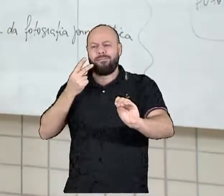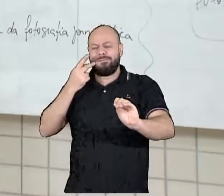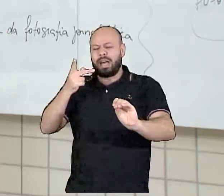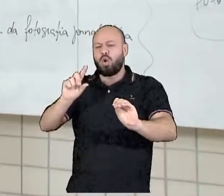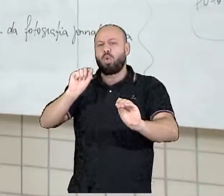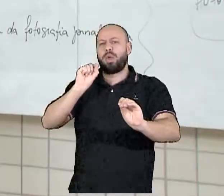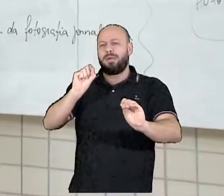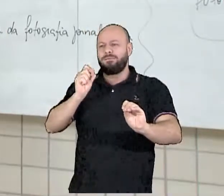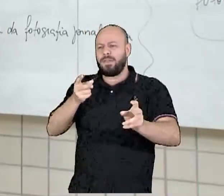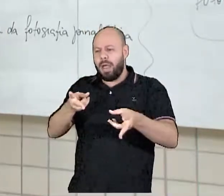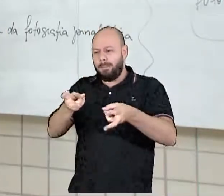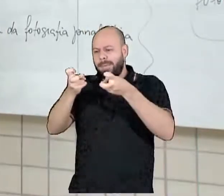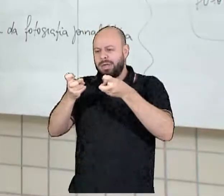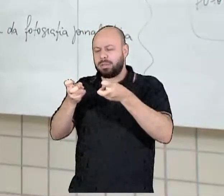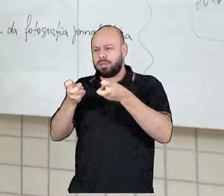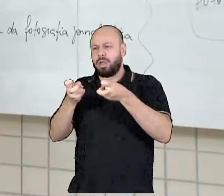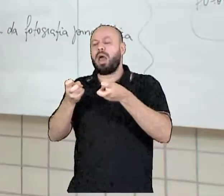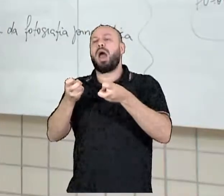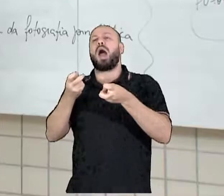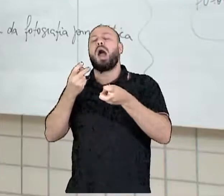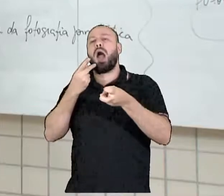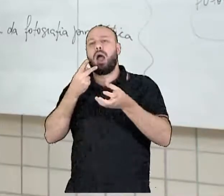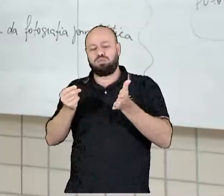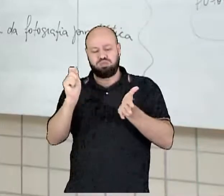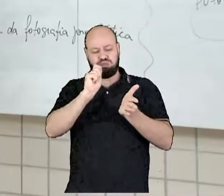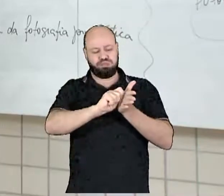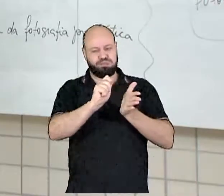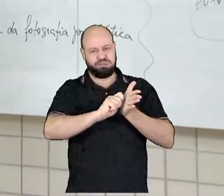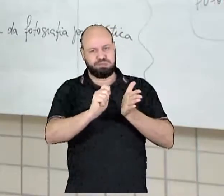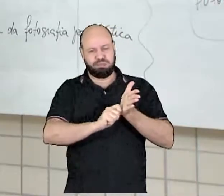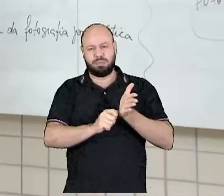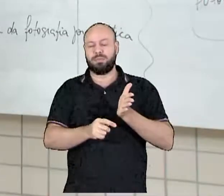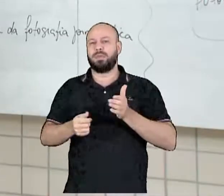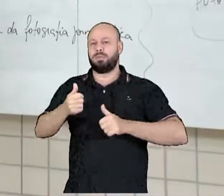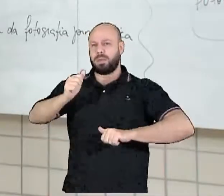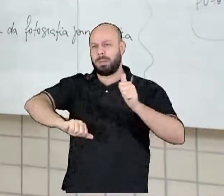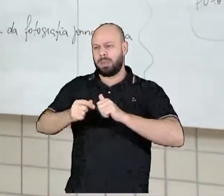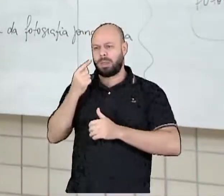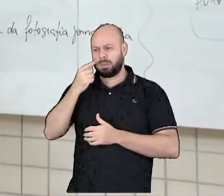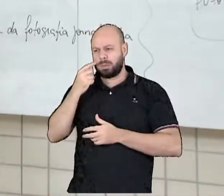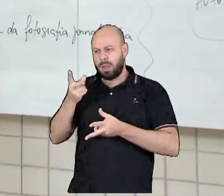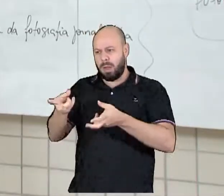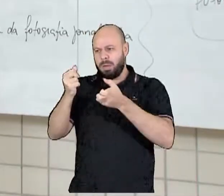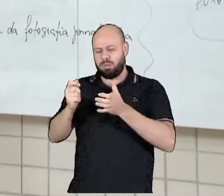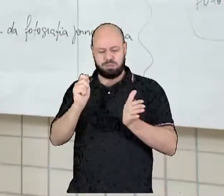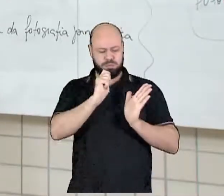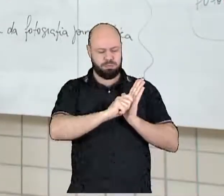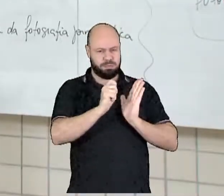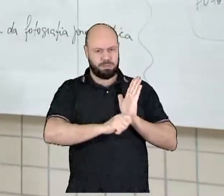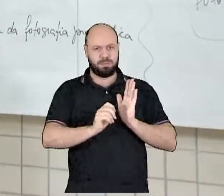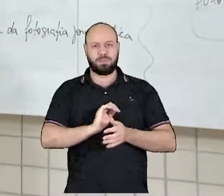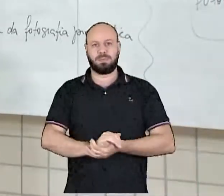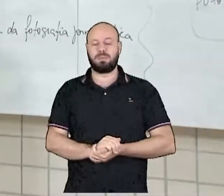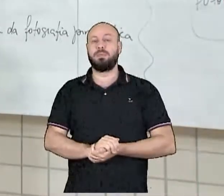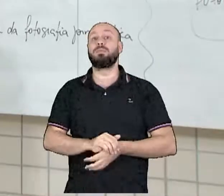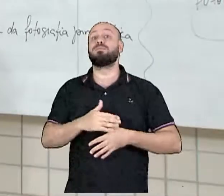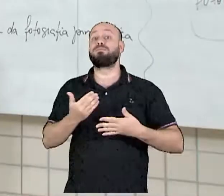estão conseguindo analisar, né? Ver através das imagens. E